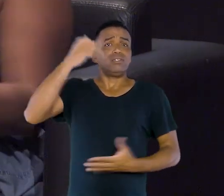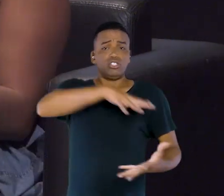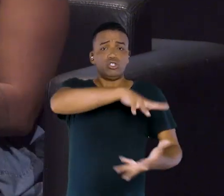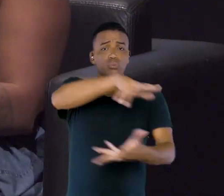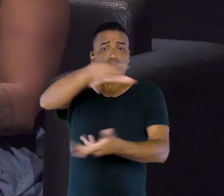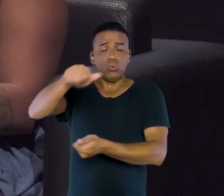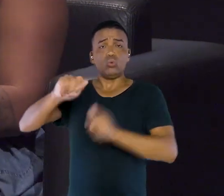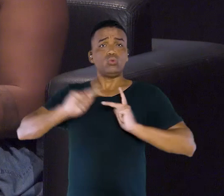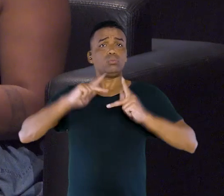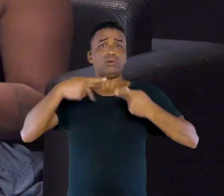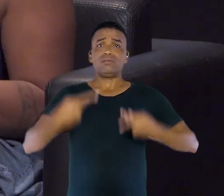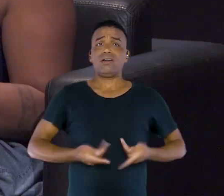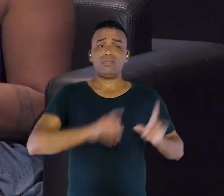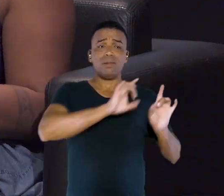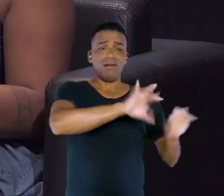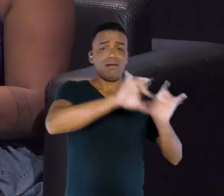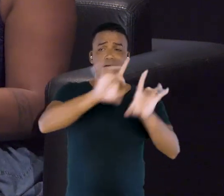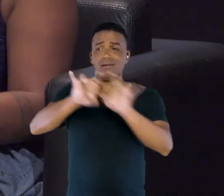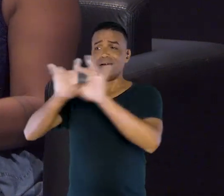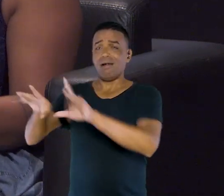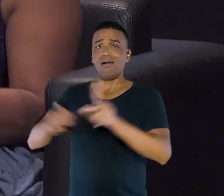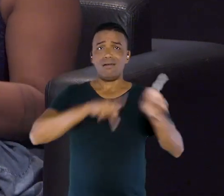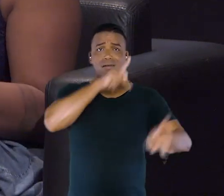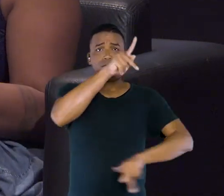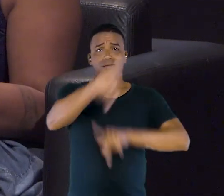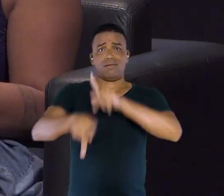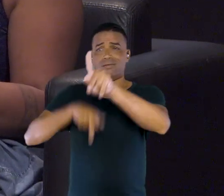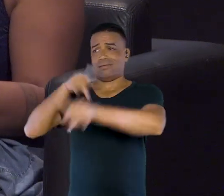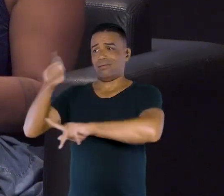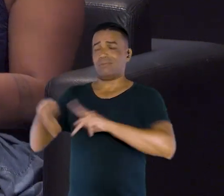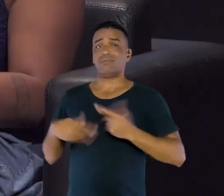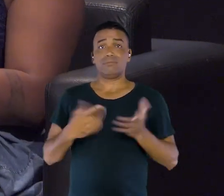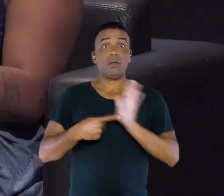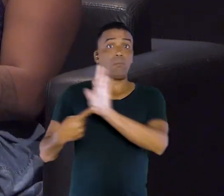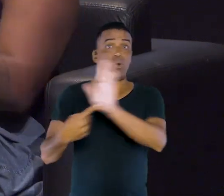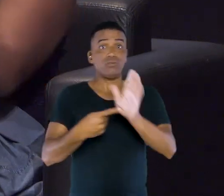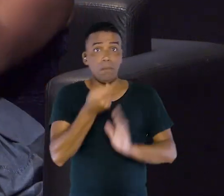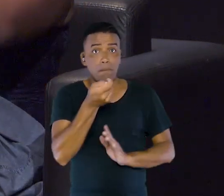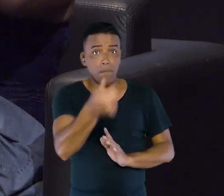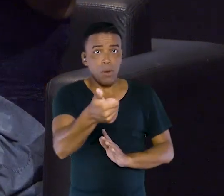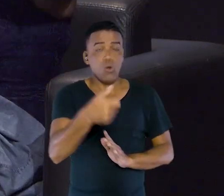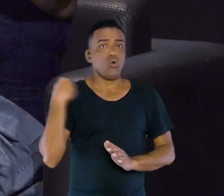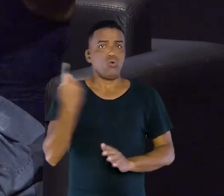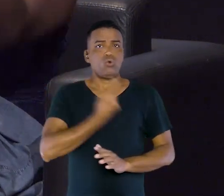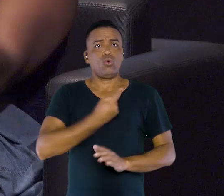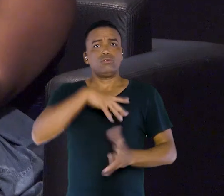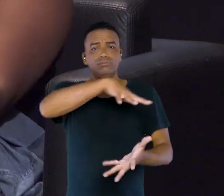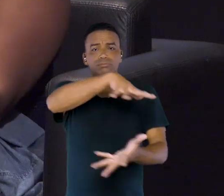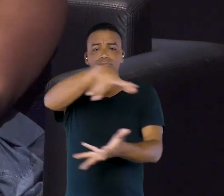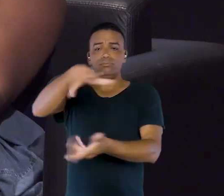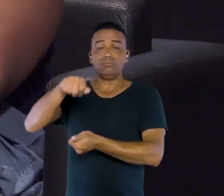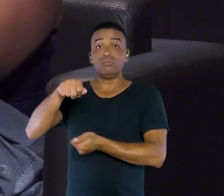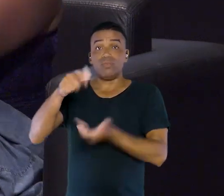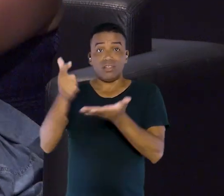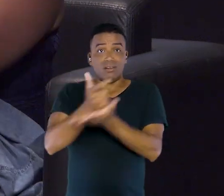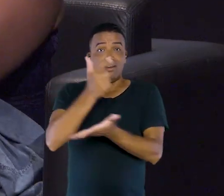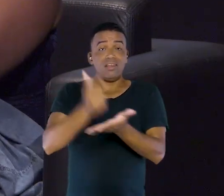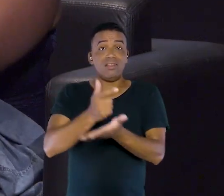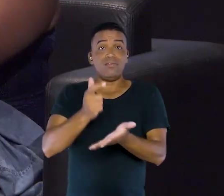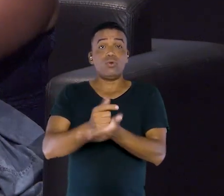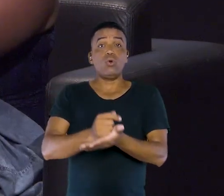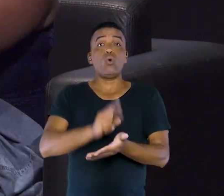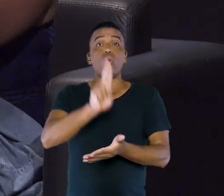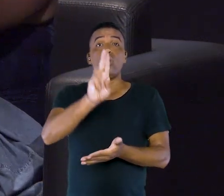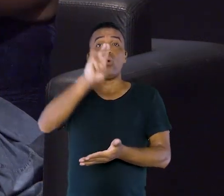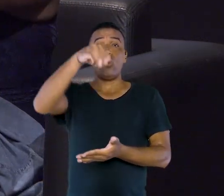da origem da humanidade para cada povo, e apresentar um pouquinho do nosso mundo. Aqui no livro